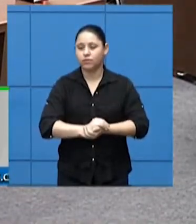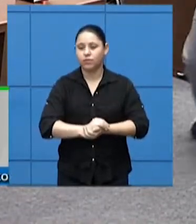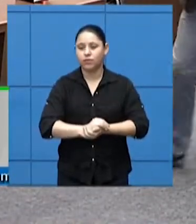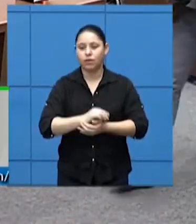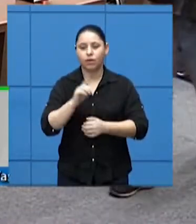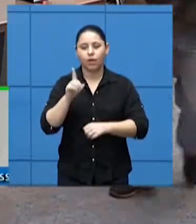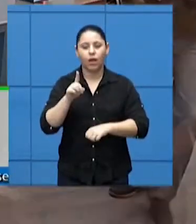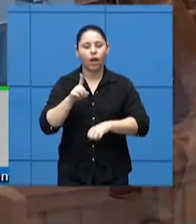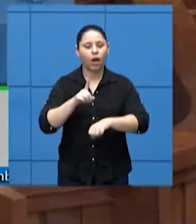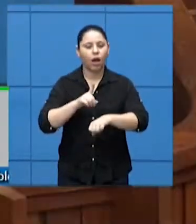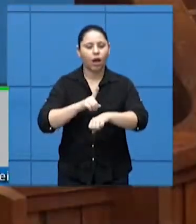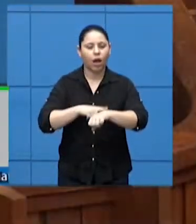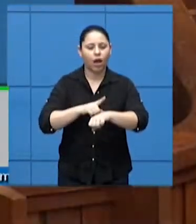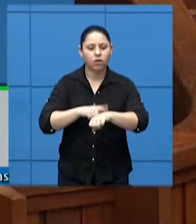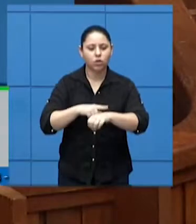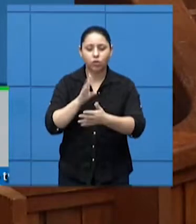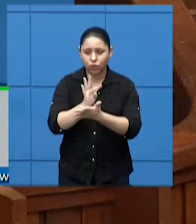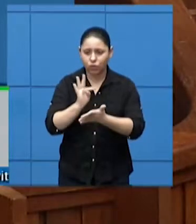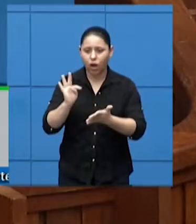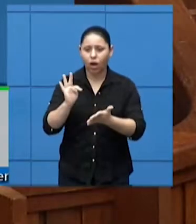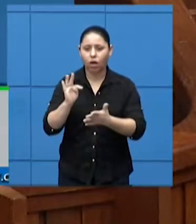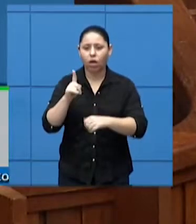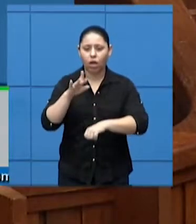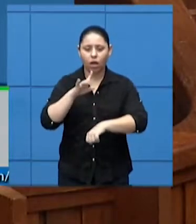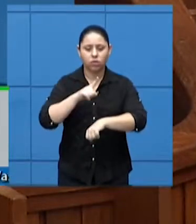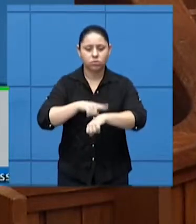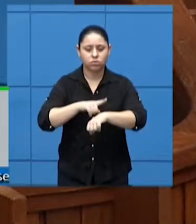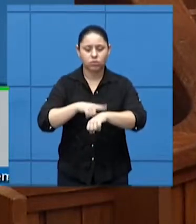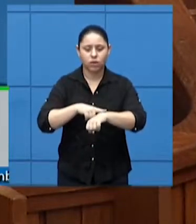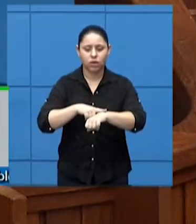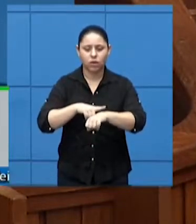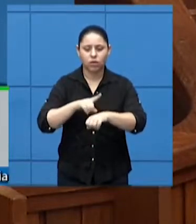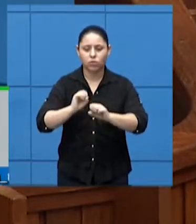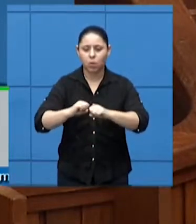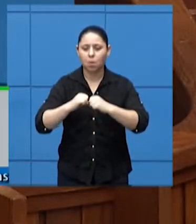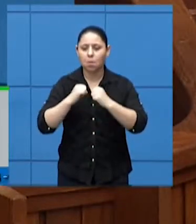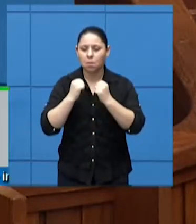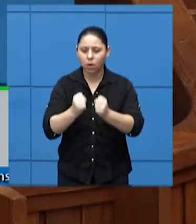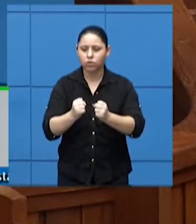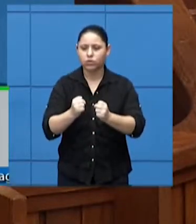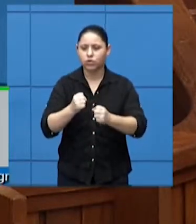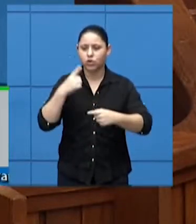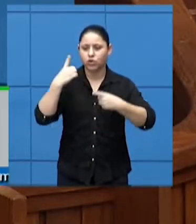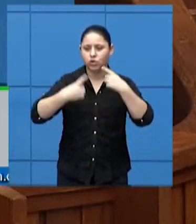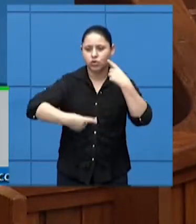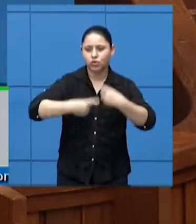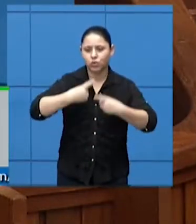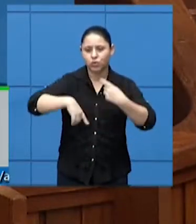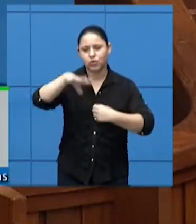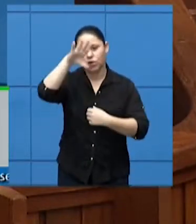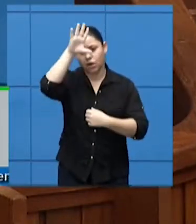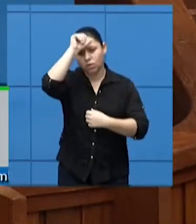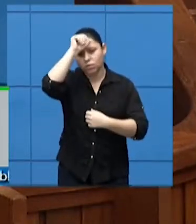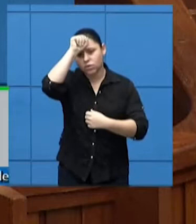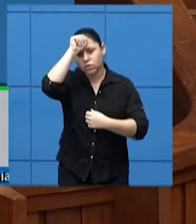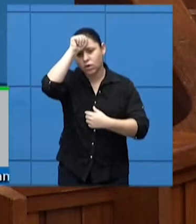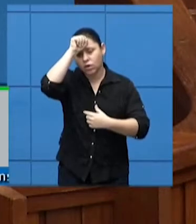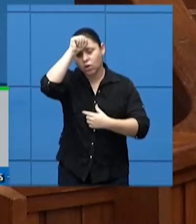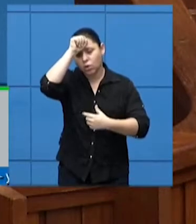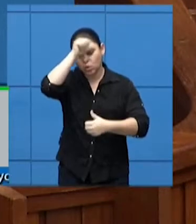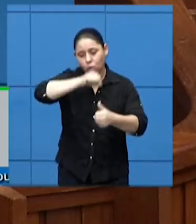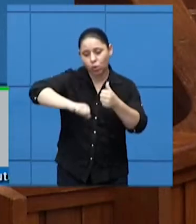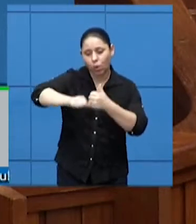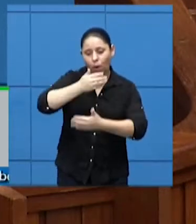O espaço do fórum, ele nos possibilita discutirmos, aprendermos,